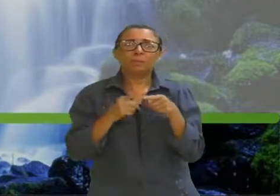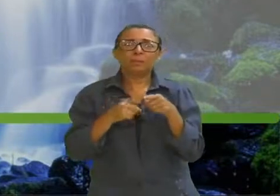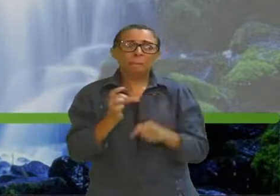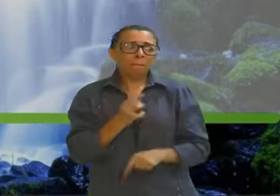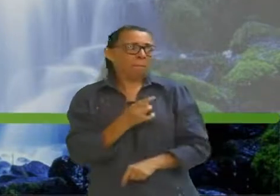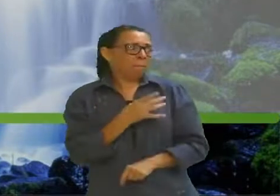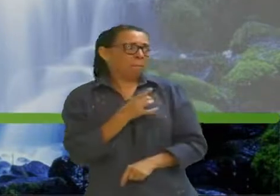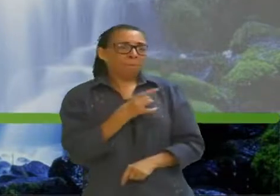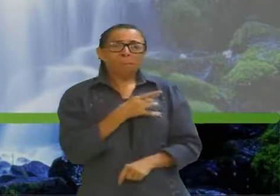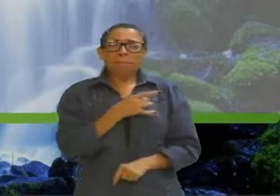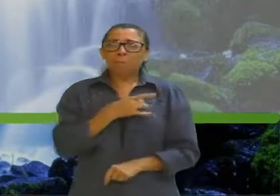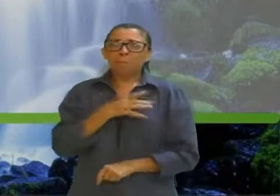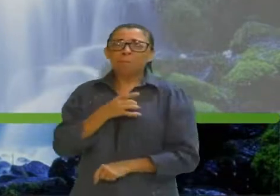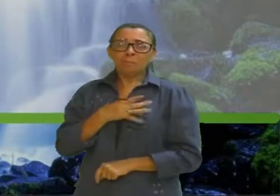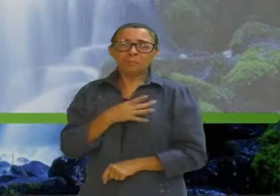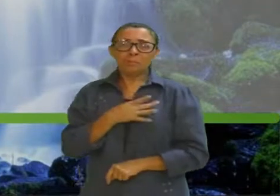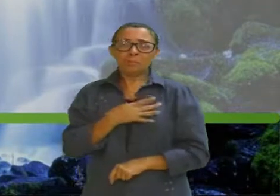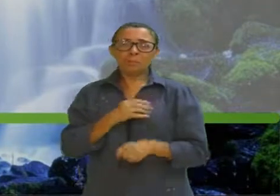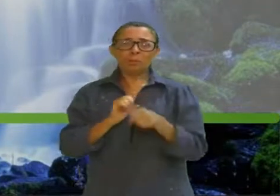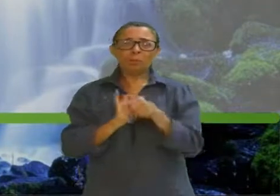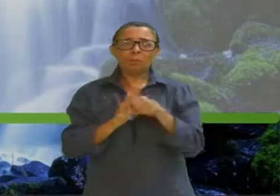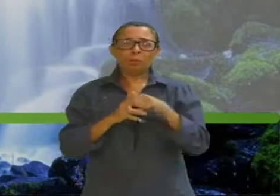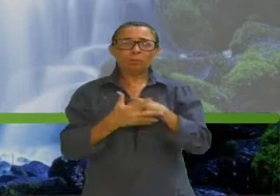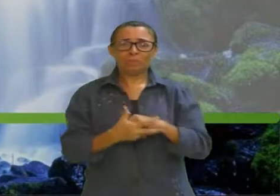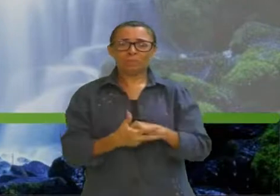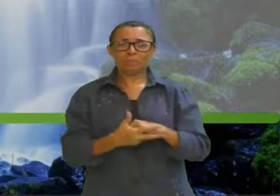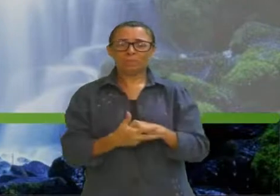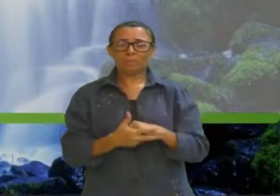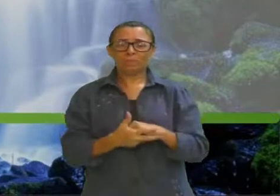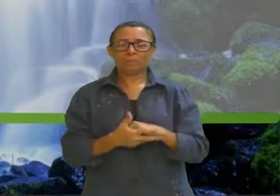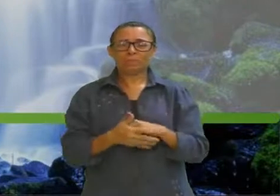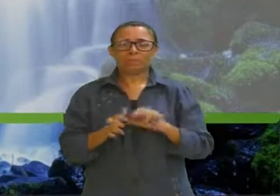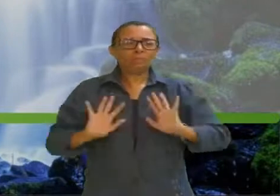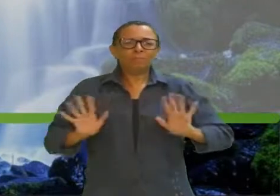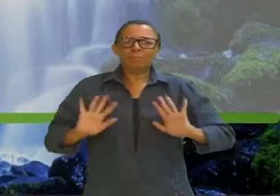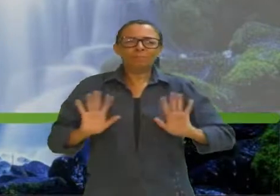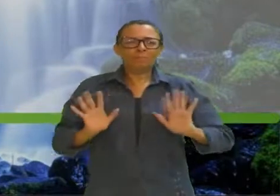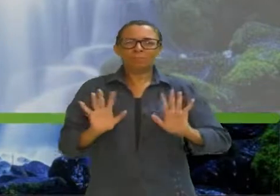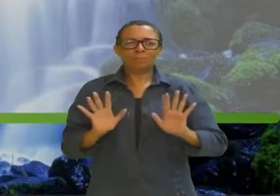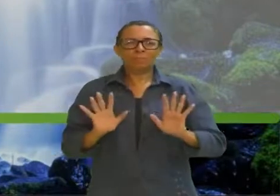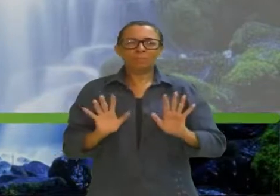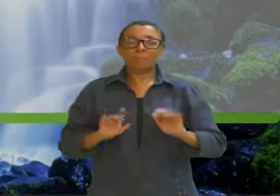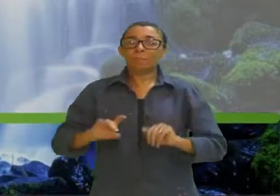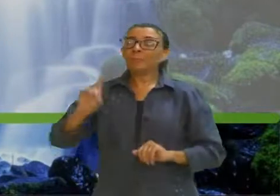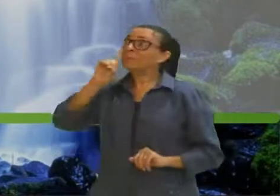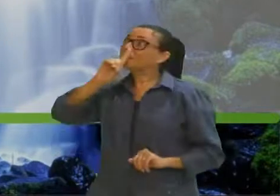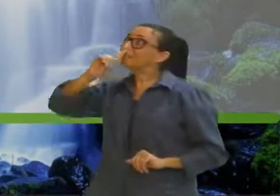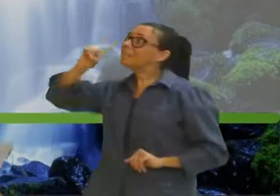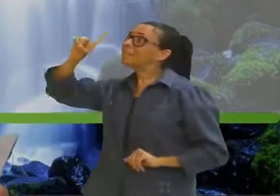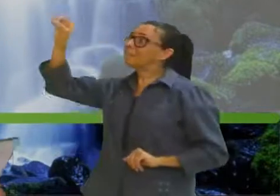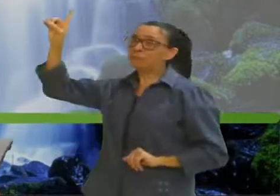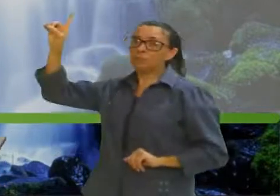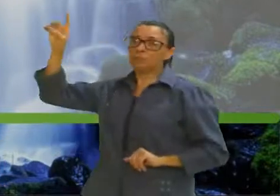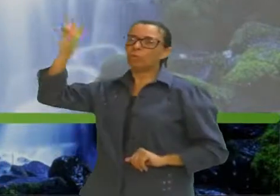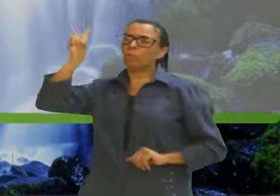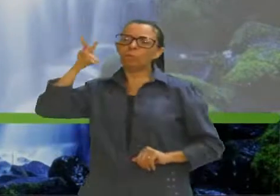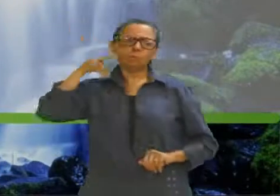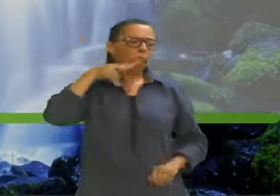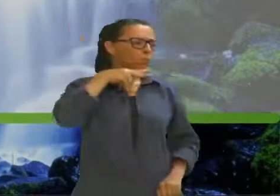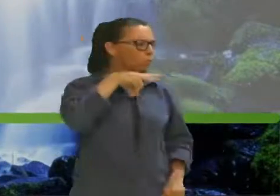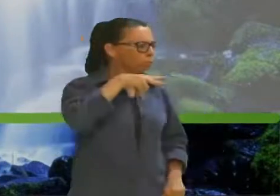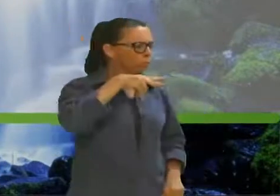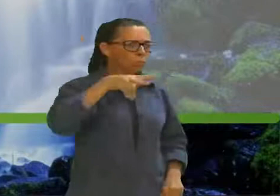Exatamente agora, Ele está trabalhando aonde você está. Amados, a palavra diz,